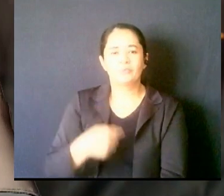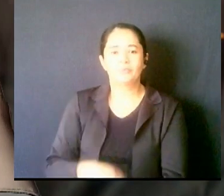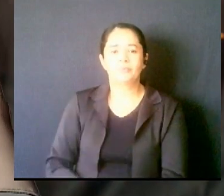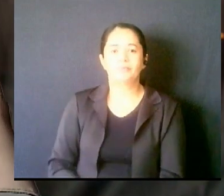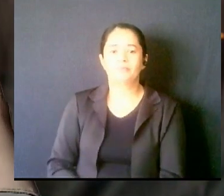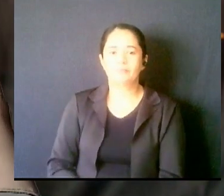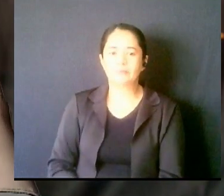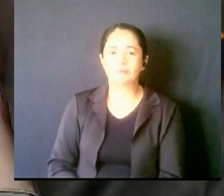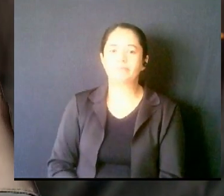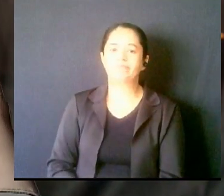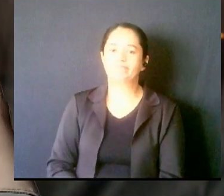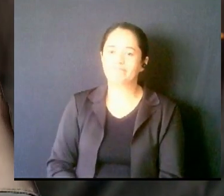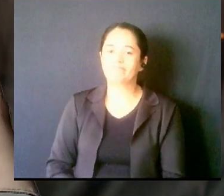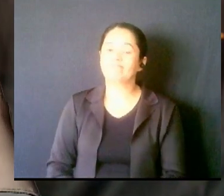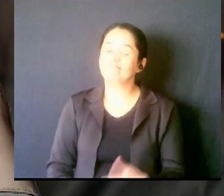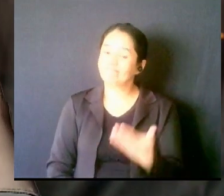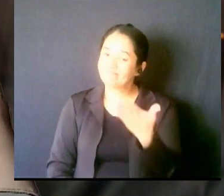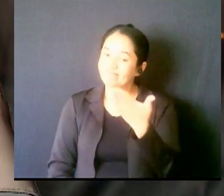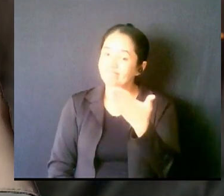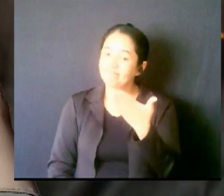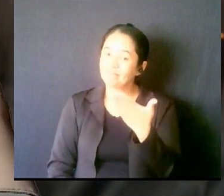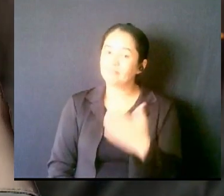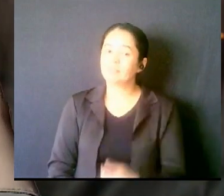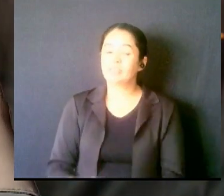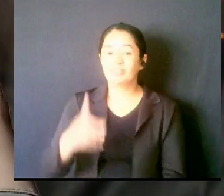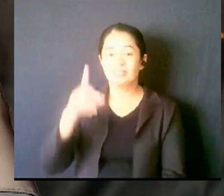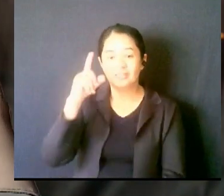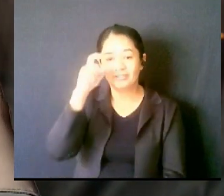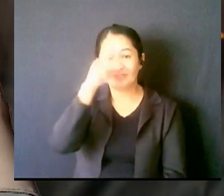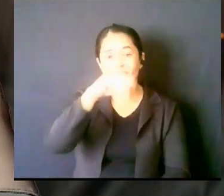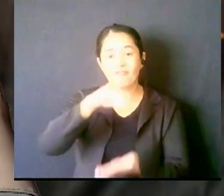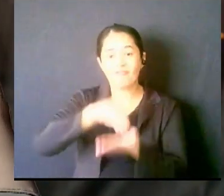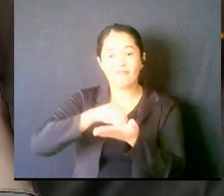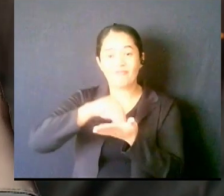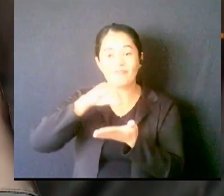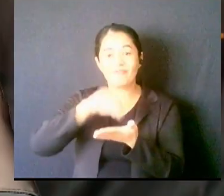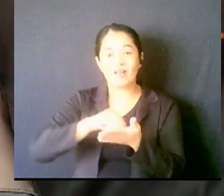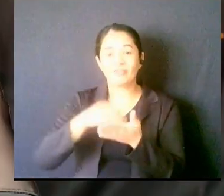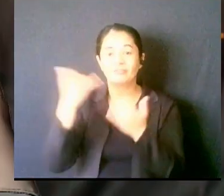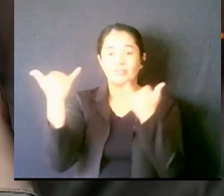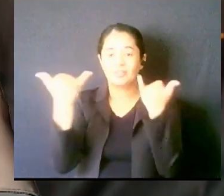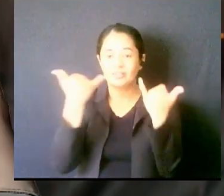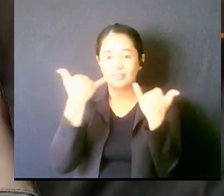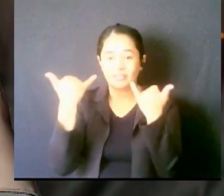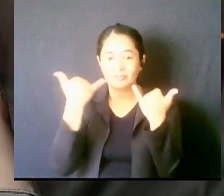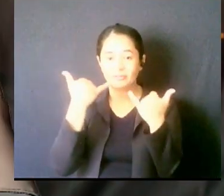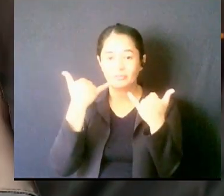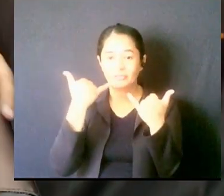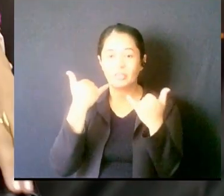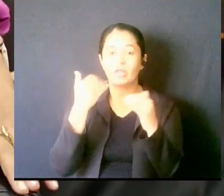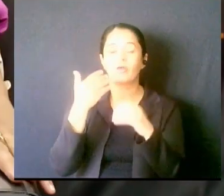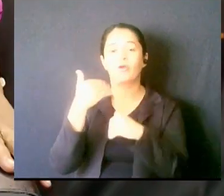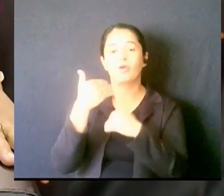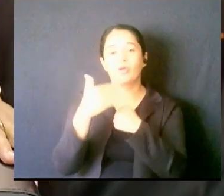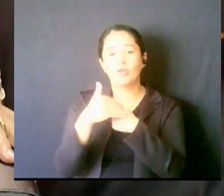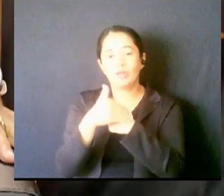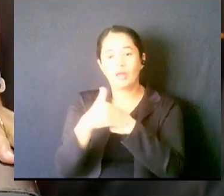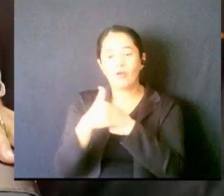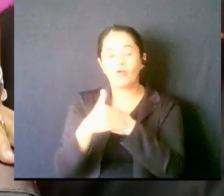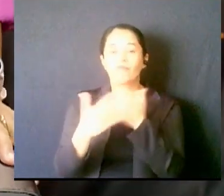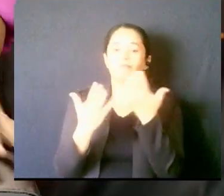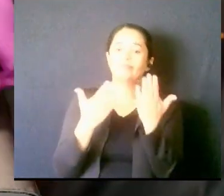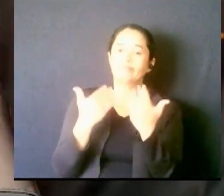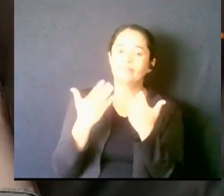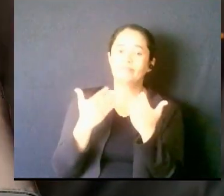Tá vendo só, né? A falta da informação, a falta do diálogo e a questão aí do susto, né?